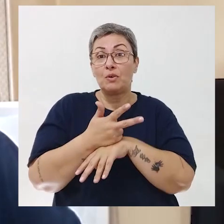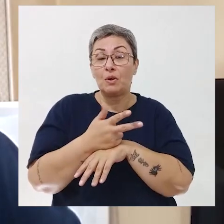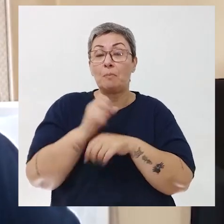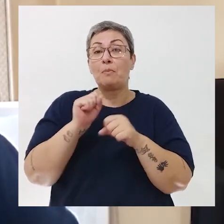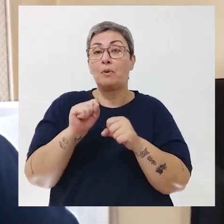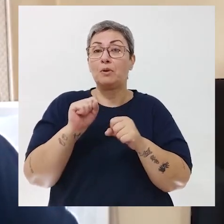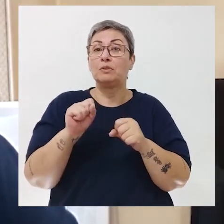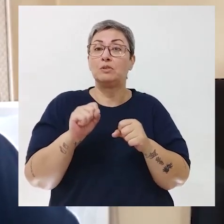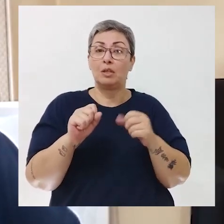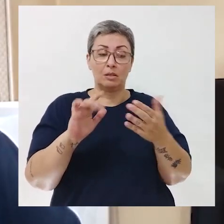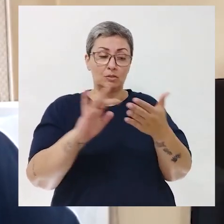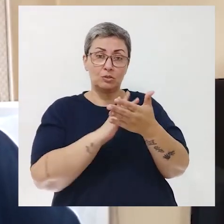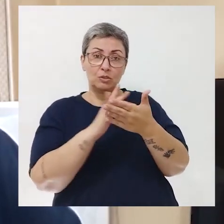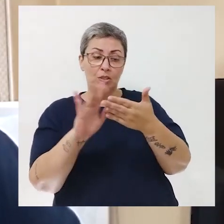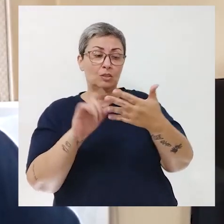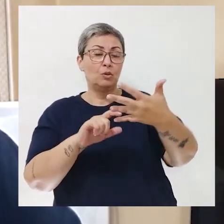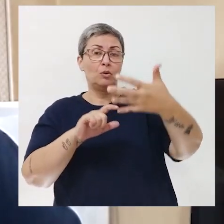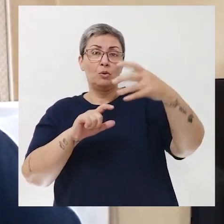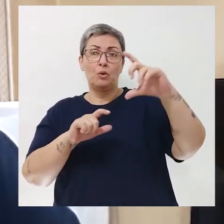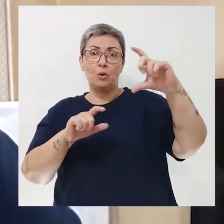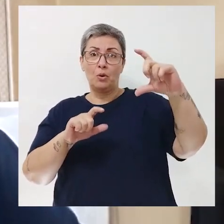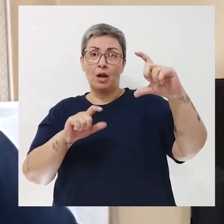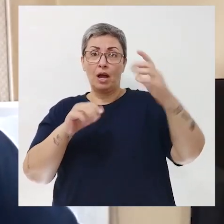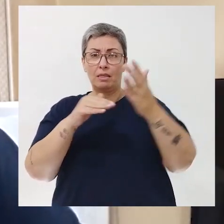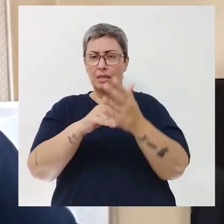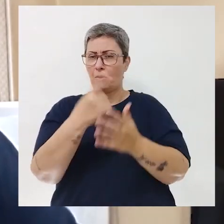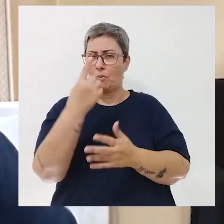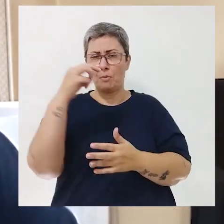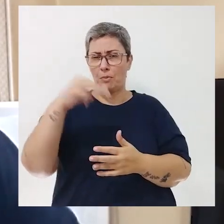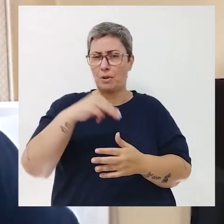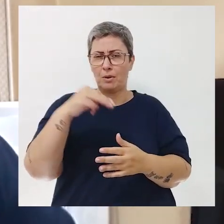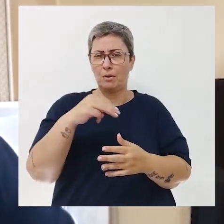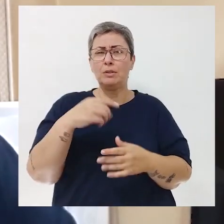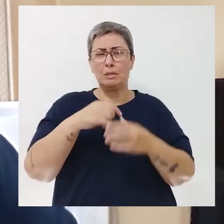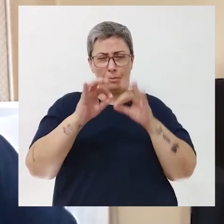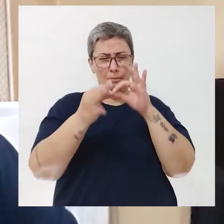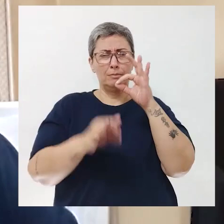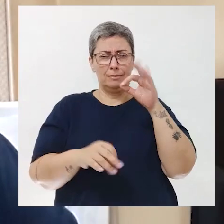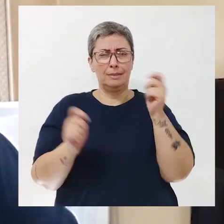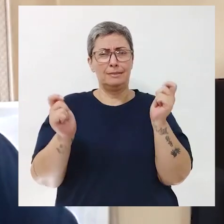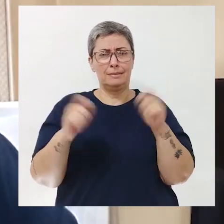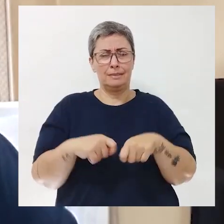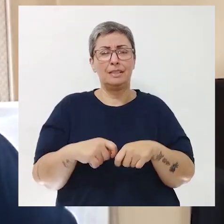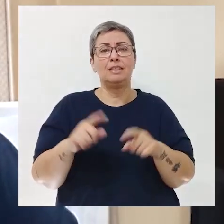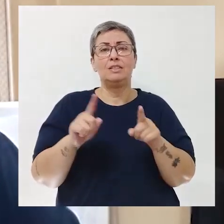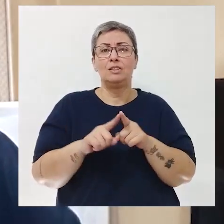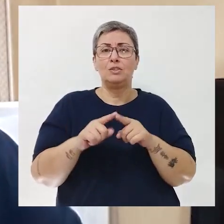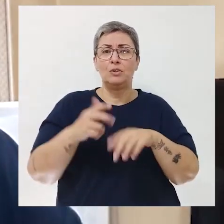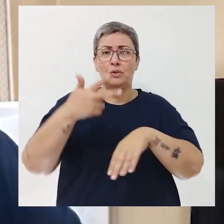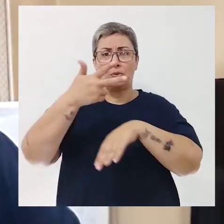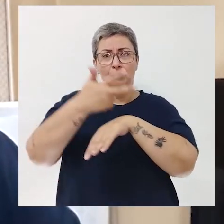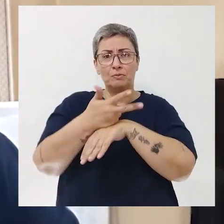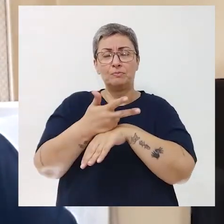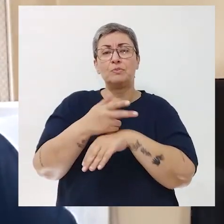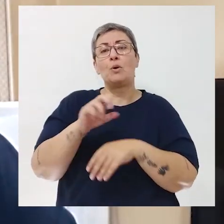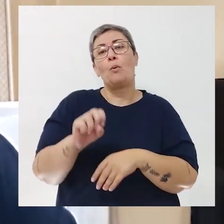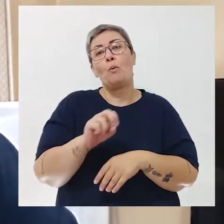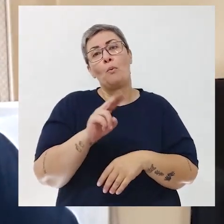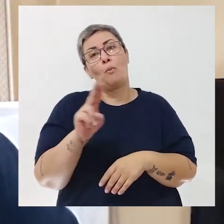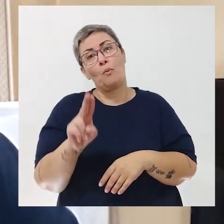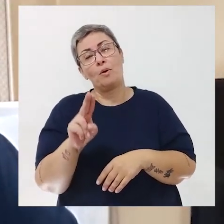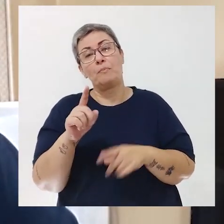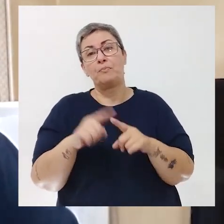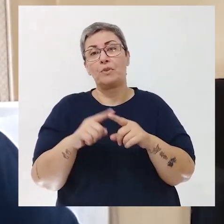videozinho que você pode gravar no celular, até 1 minuto no máximo, dá para falar bastante coisa. O seu vídeo